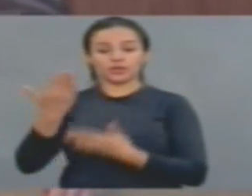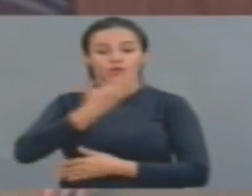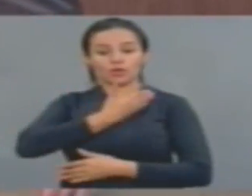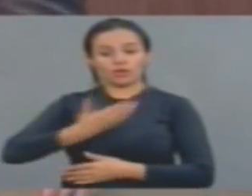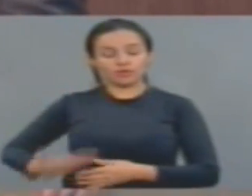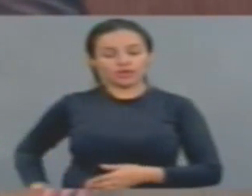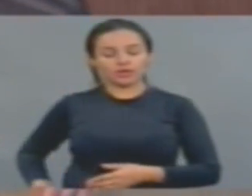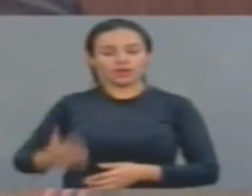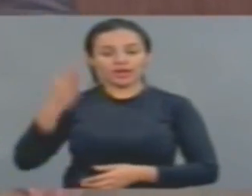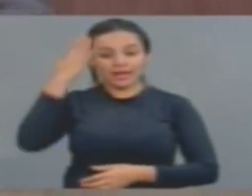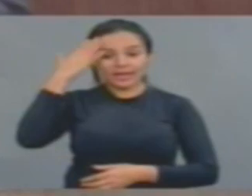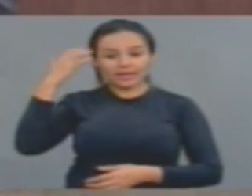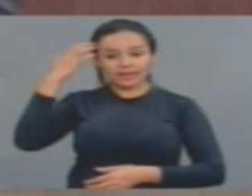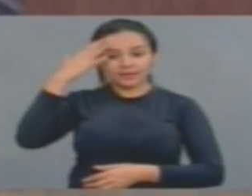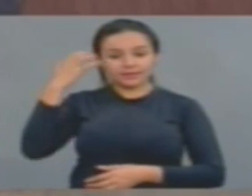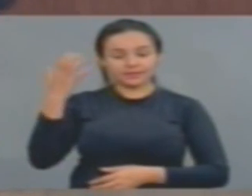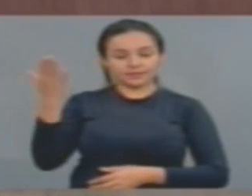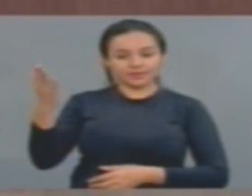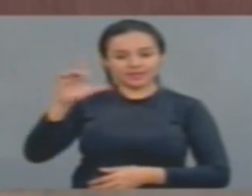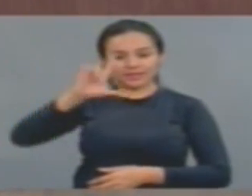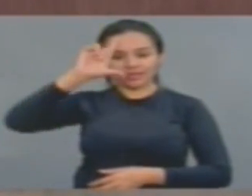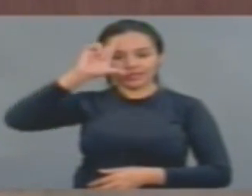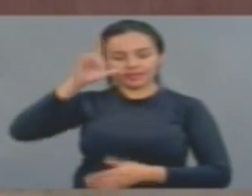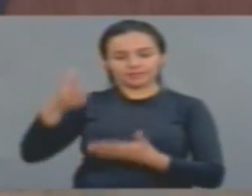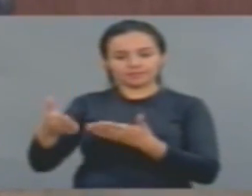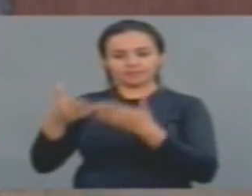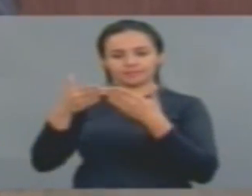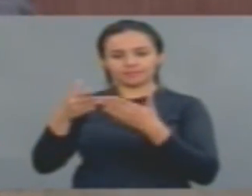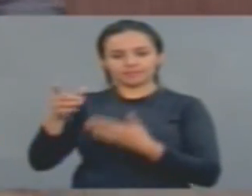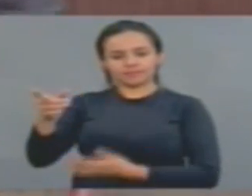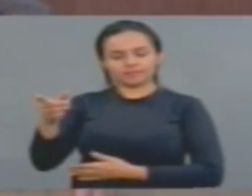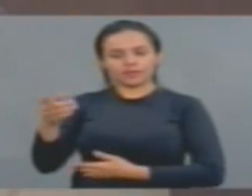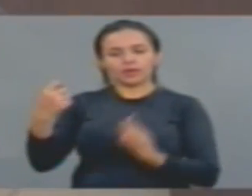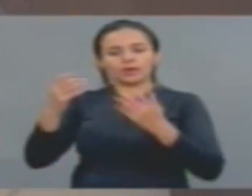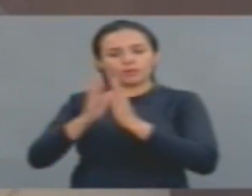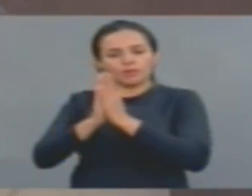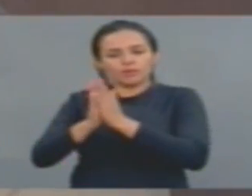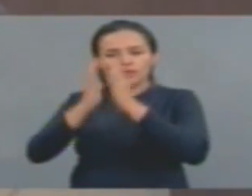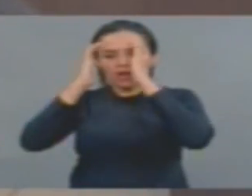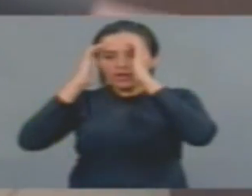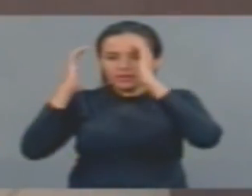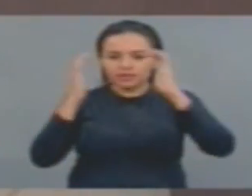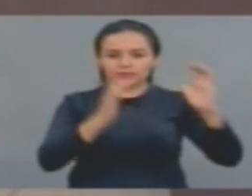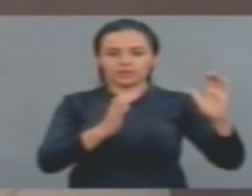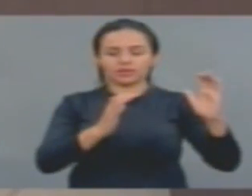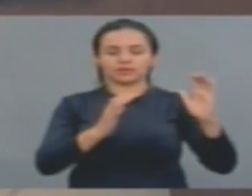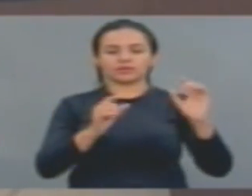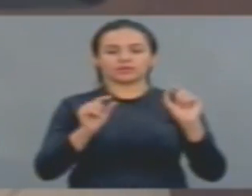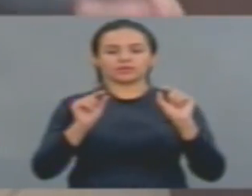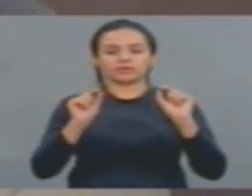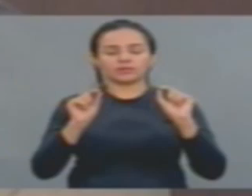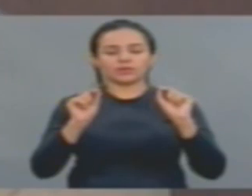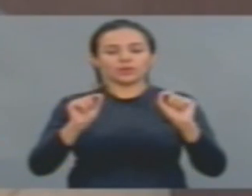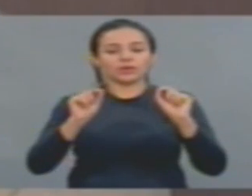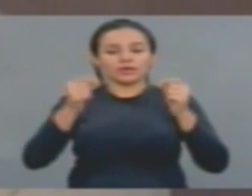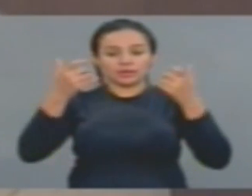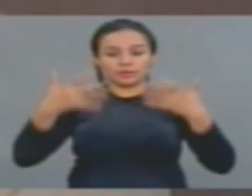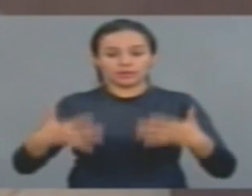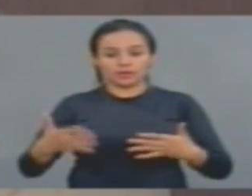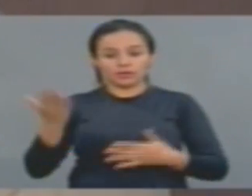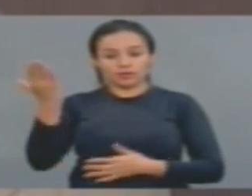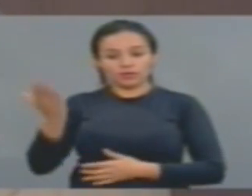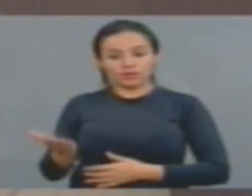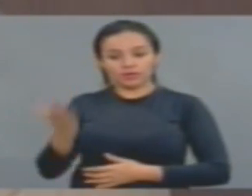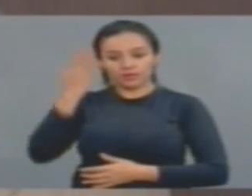governo que aqui, de forma absolutamente respeitosa, eu disse desde o primeiro momento que Vossa